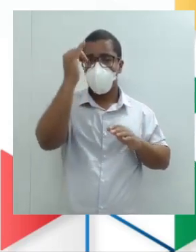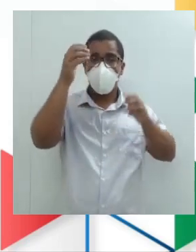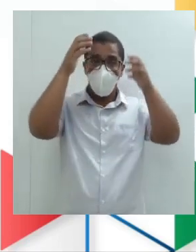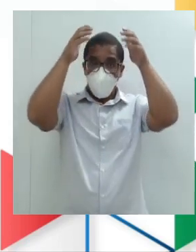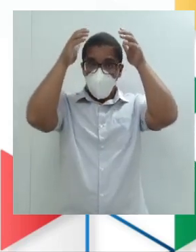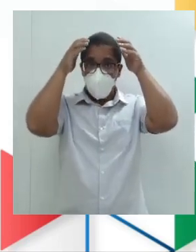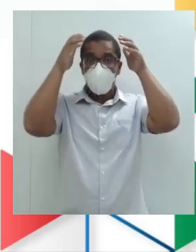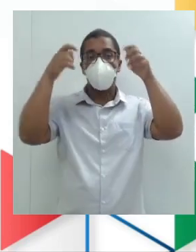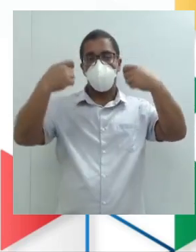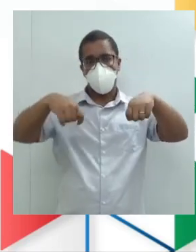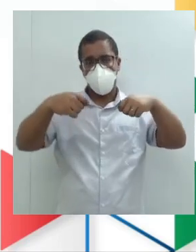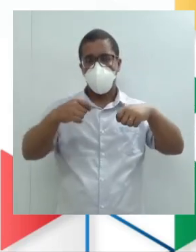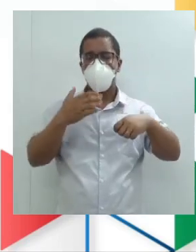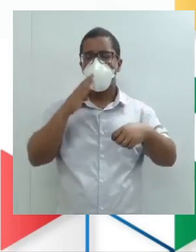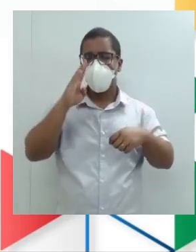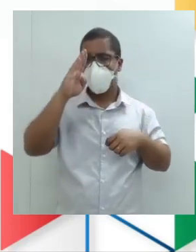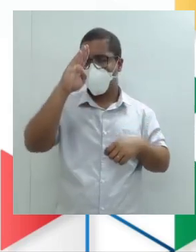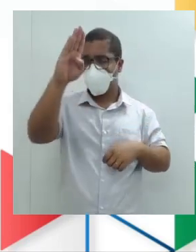crianças, ok?